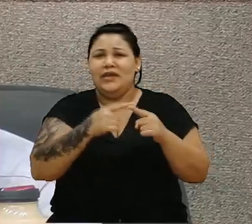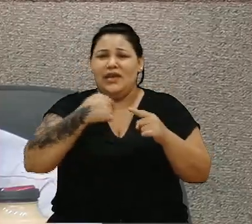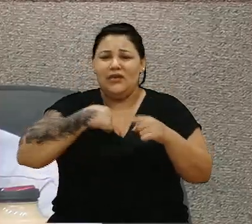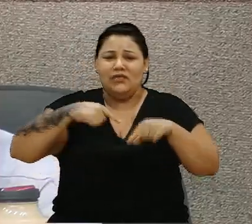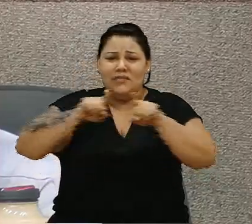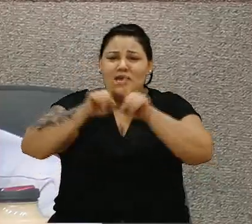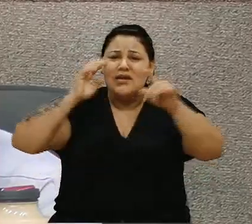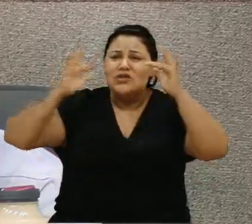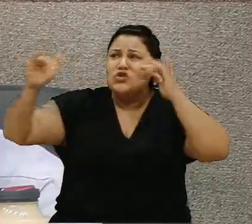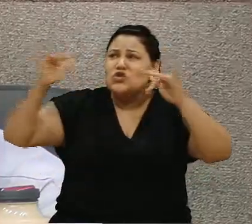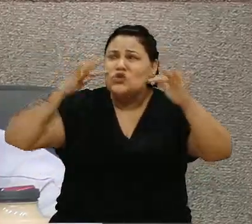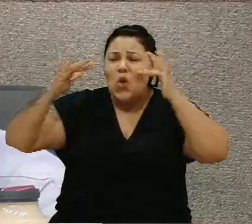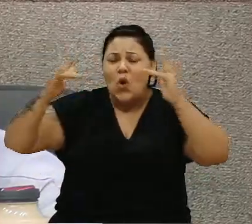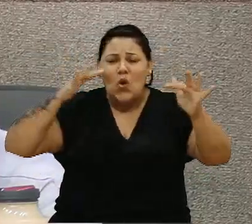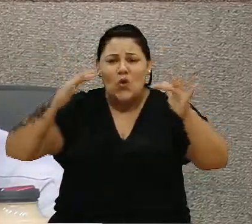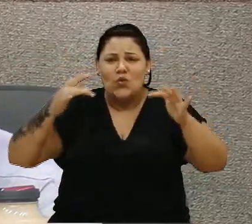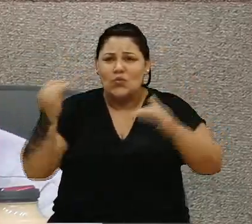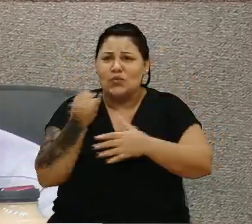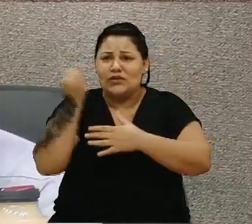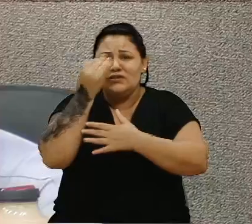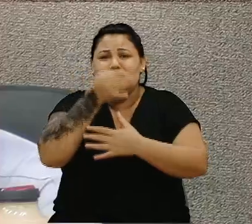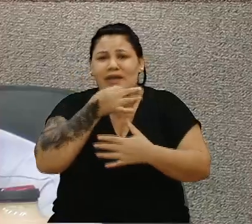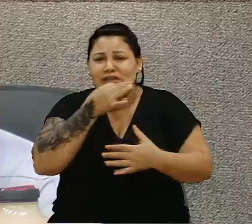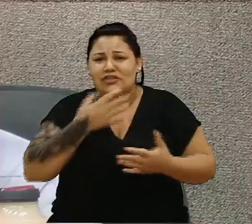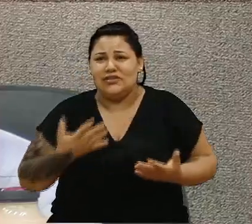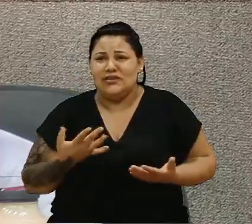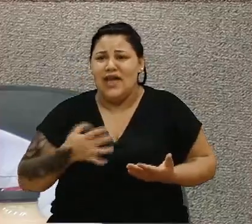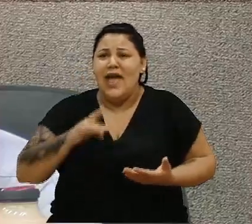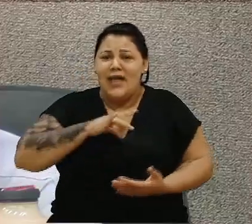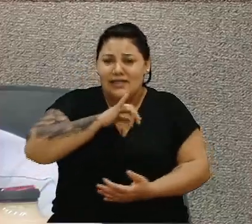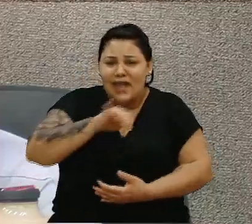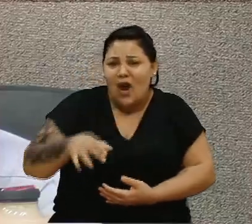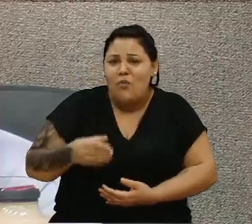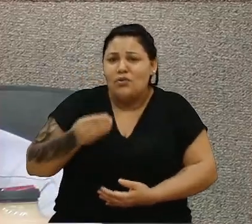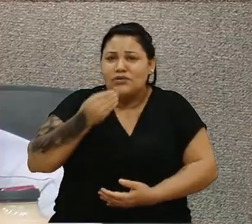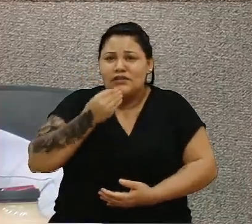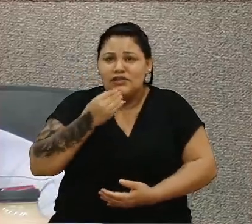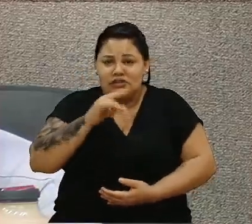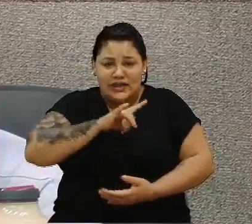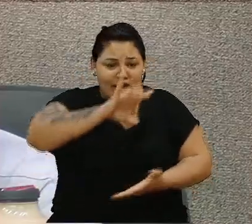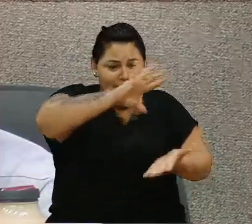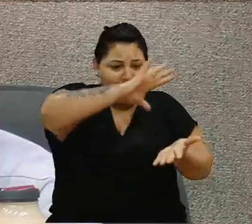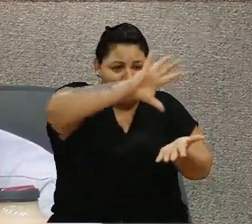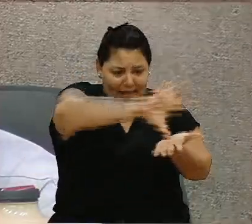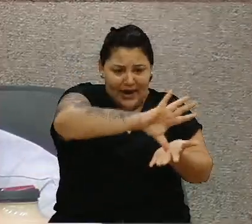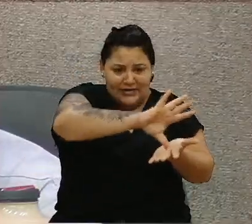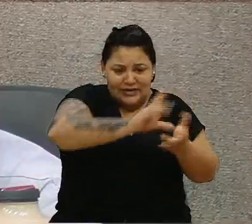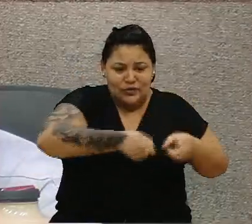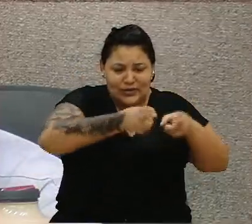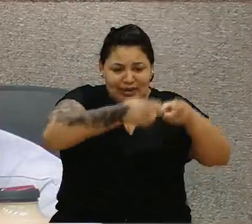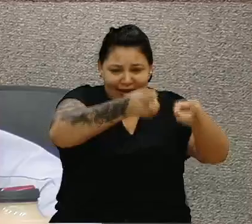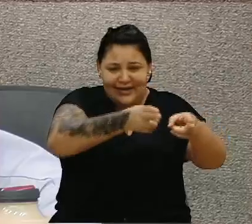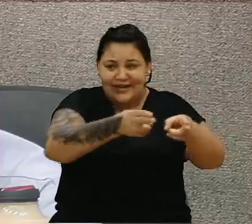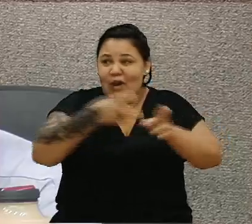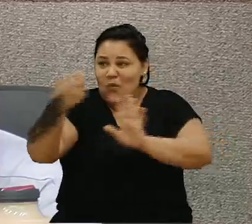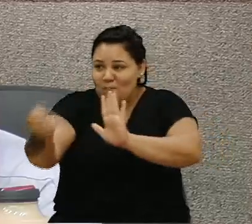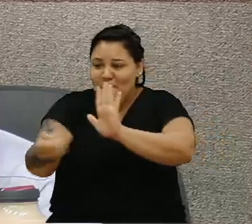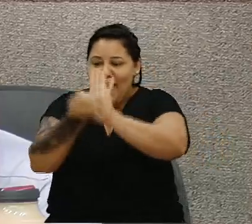Caxias. E sonhar grande é, sim, ter a oportunidade de ter na Praça do Trem algo